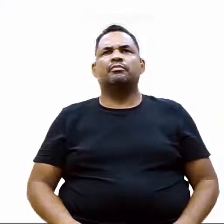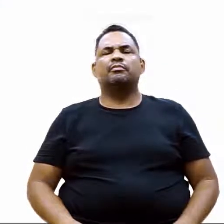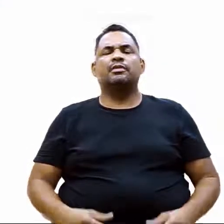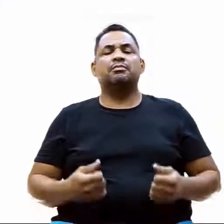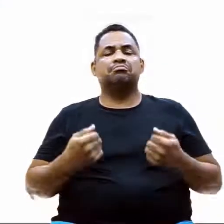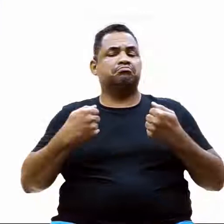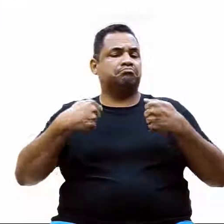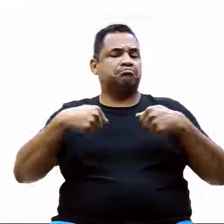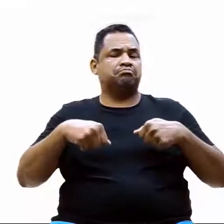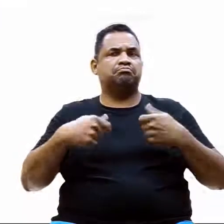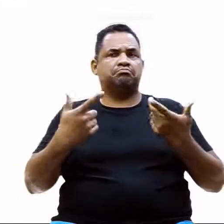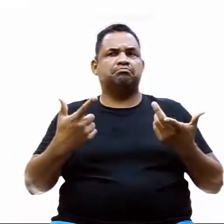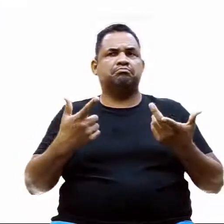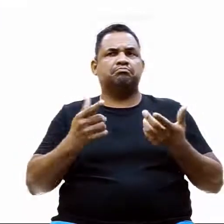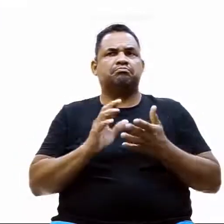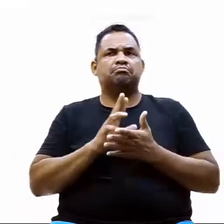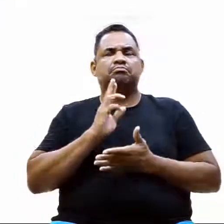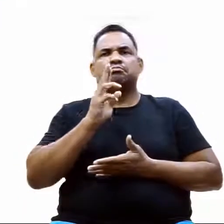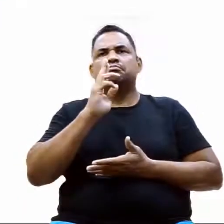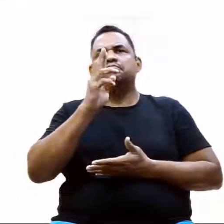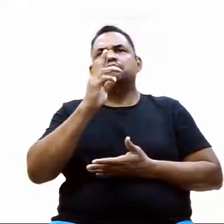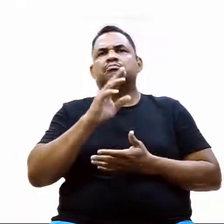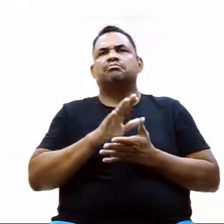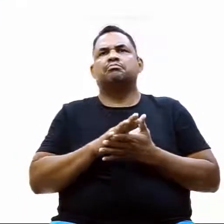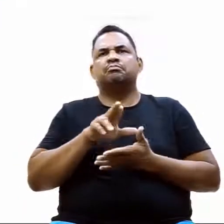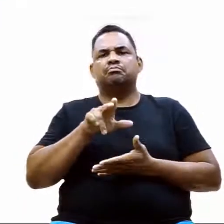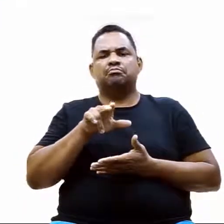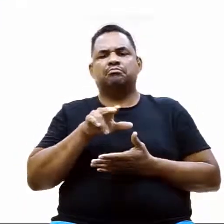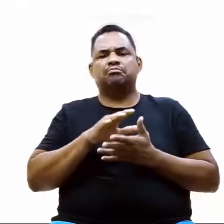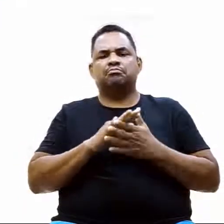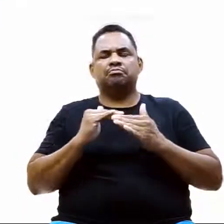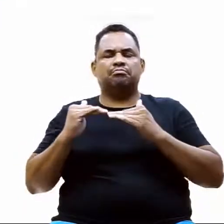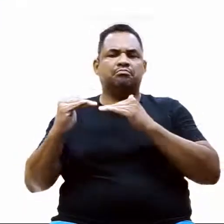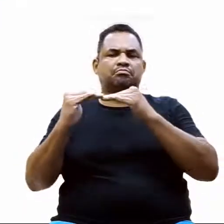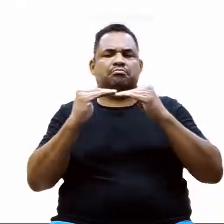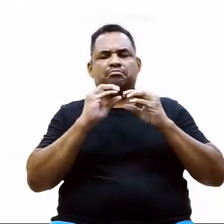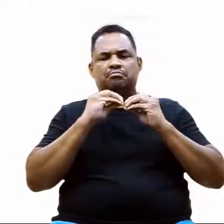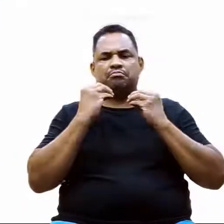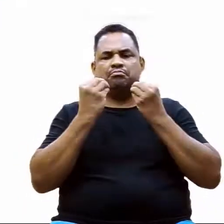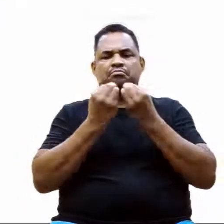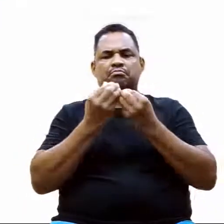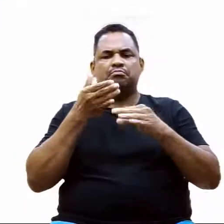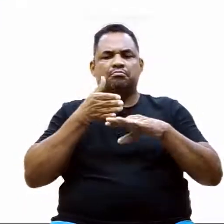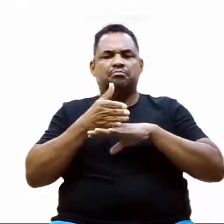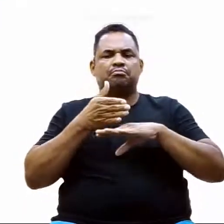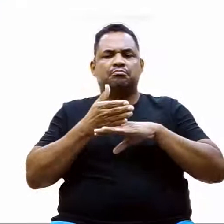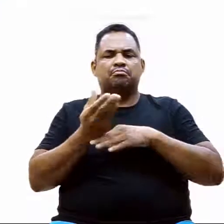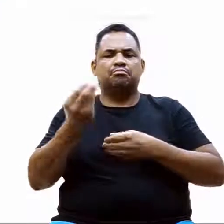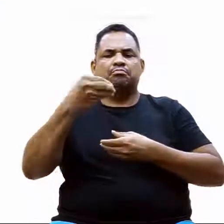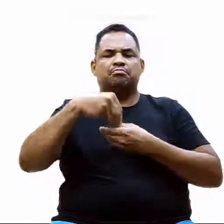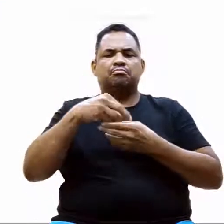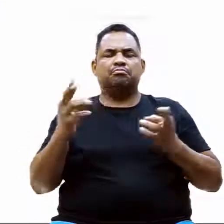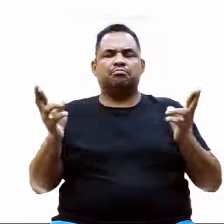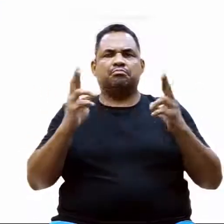possível manter as mesmas proporções entre as substâncias que participam de uma reação química?